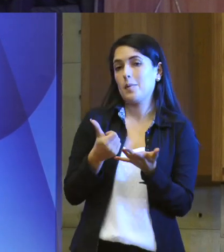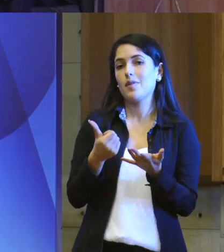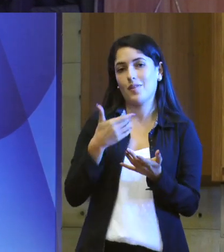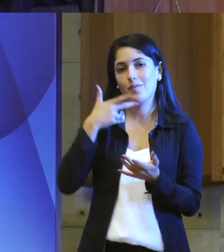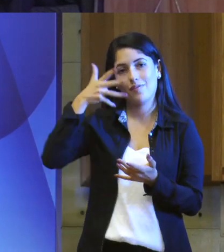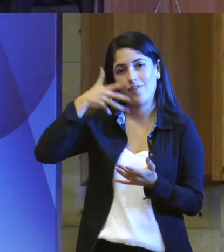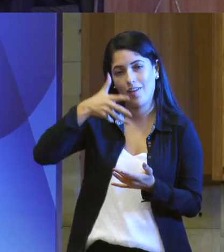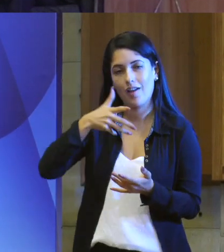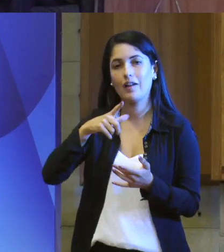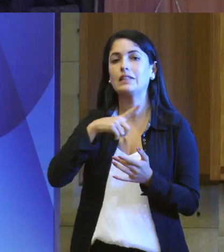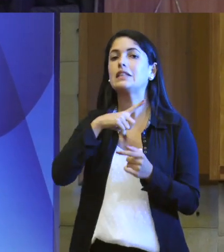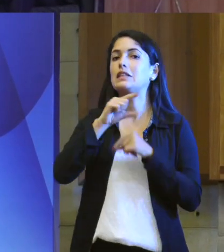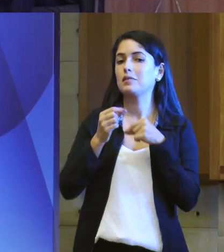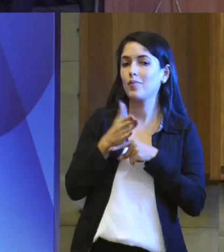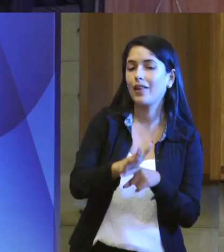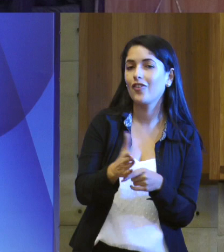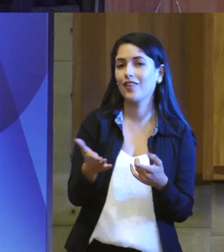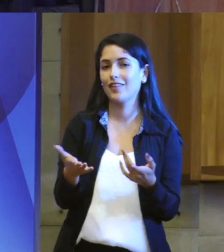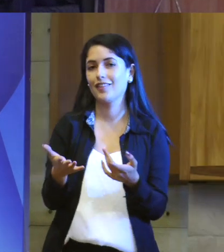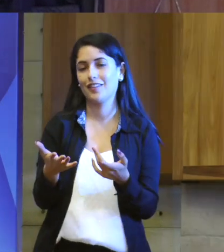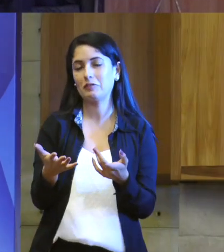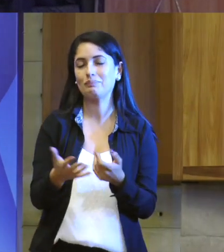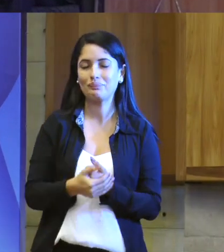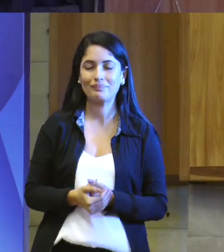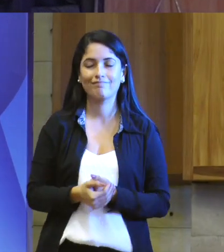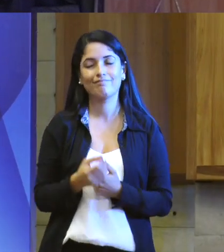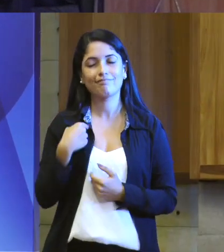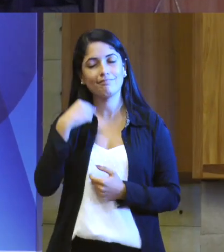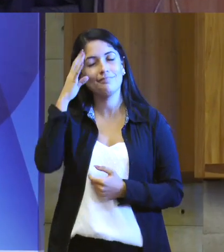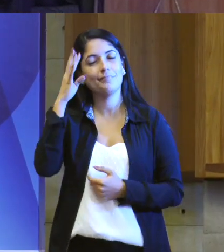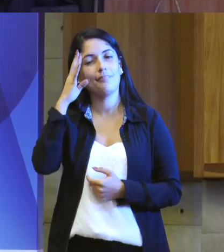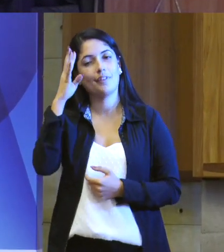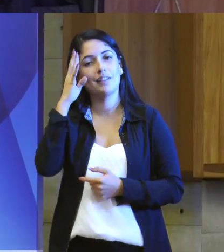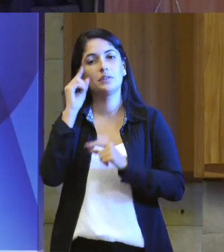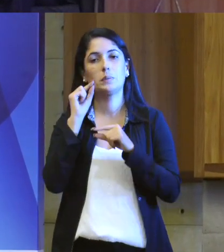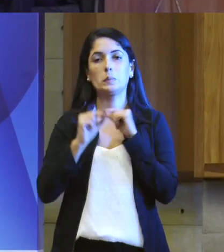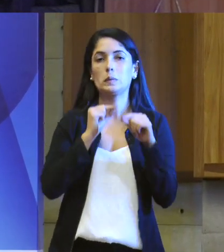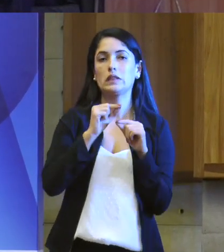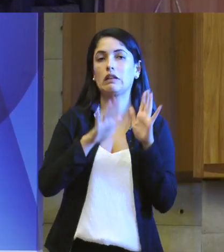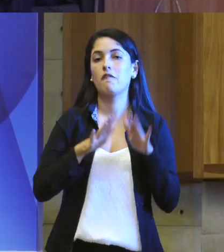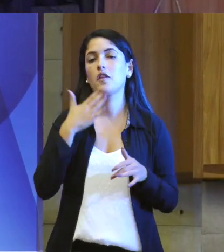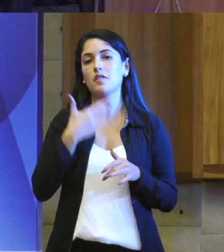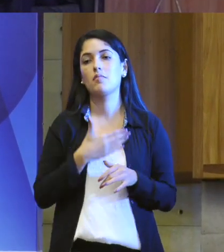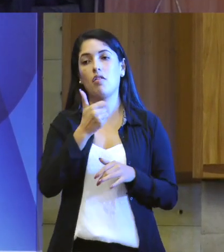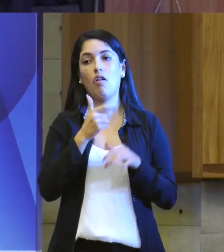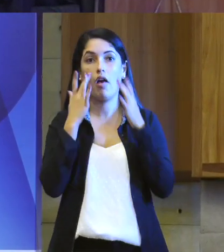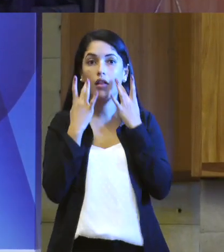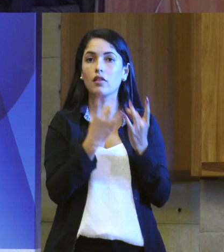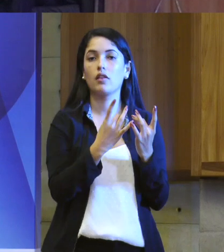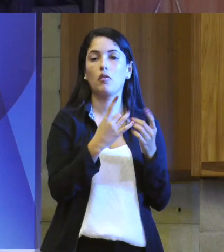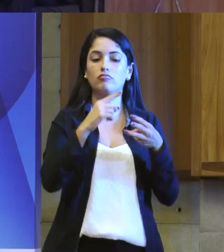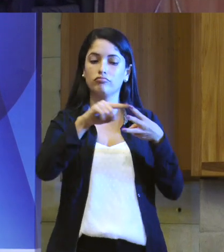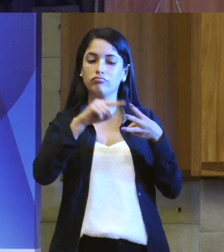tem que ter algum benefício né então eu eu fiquei imaginando que talvez fosse é melhor eu me ater às